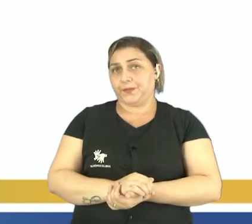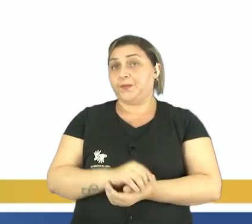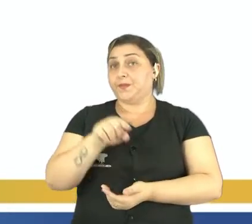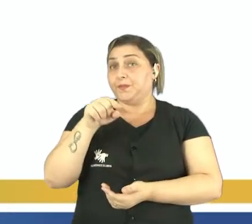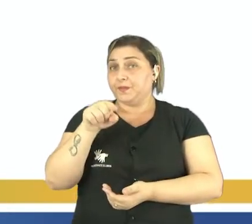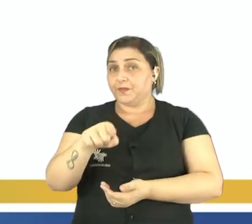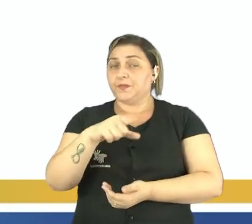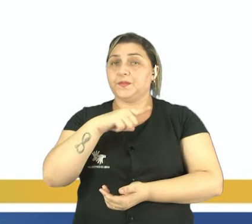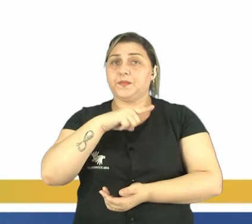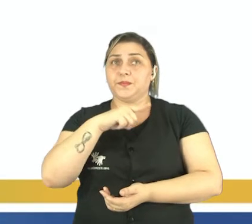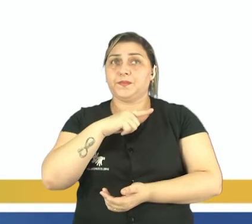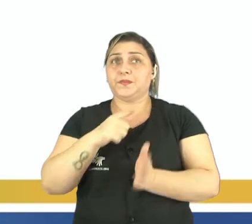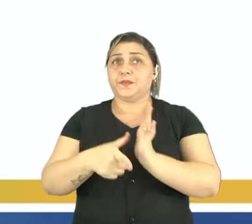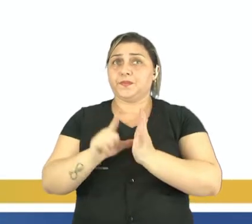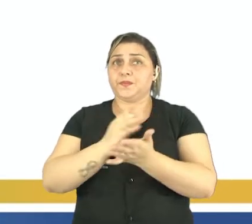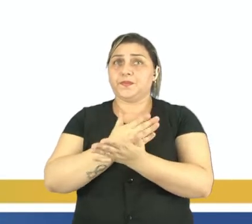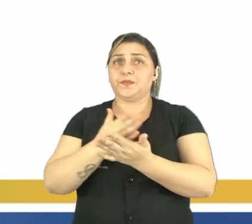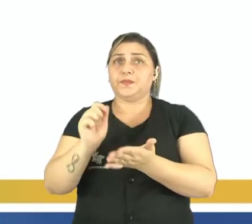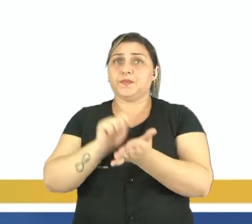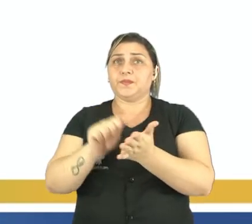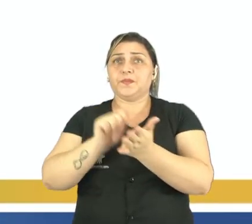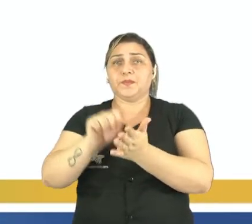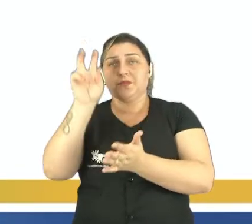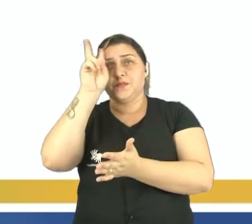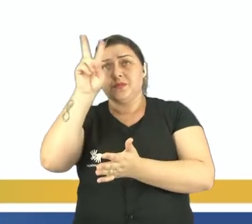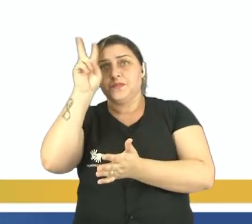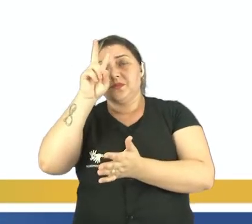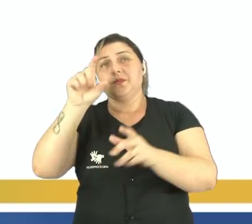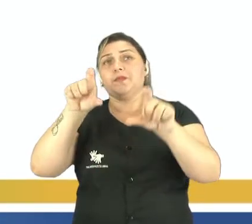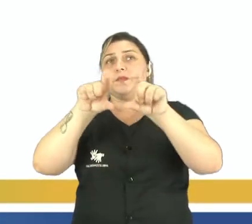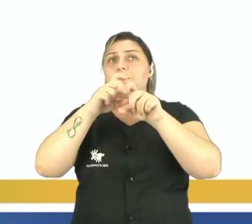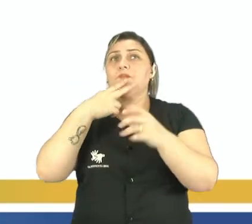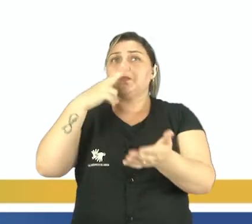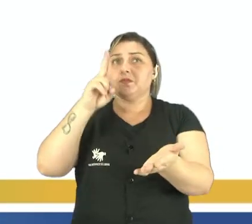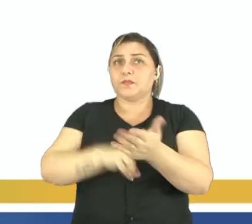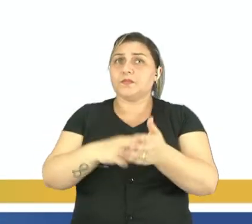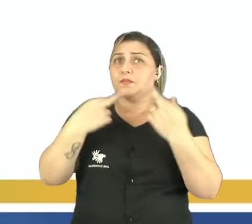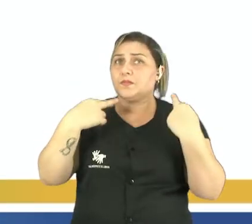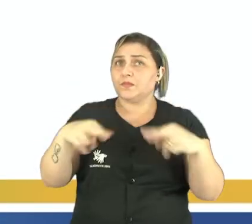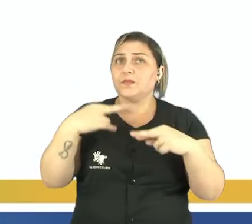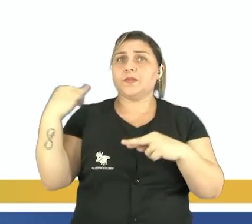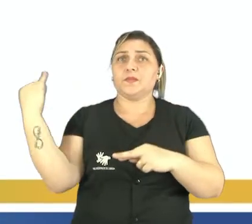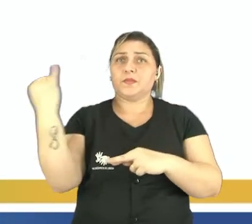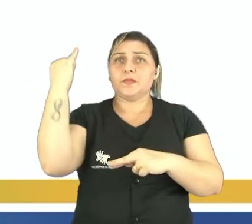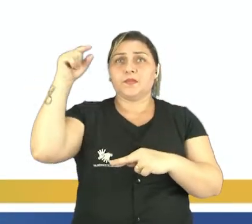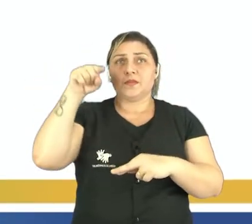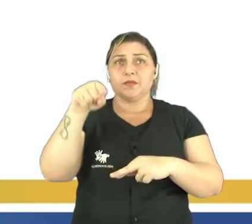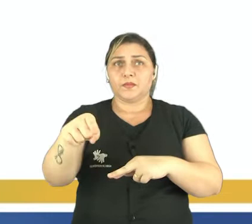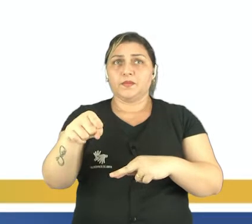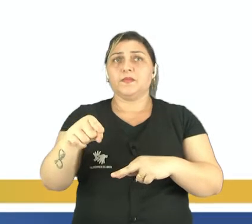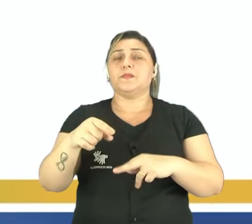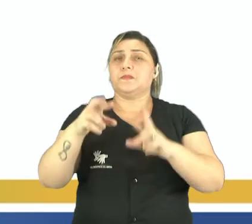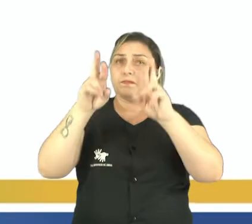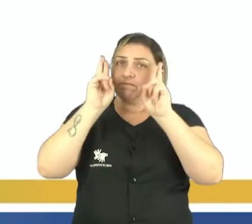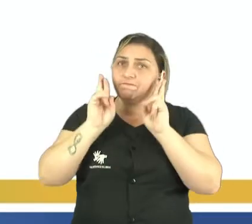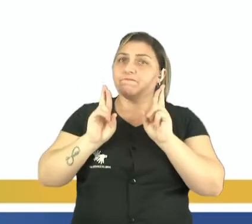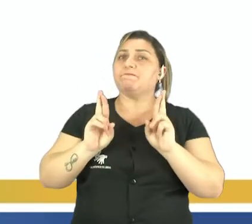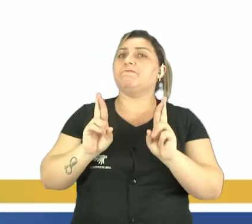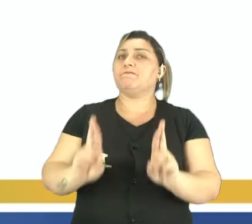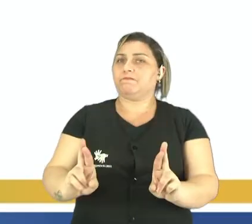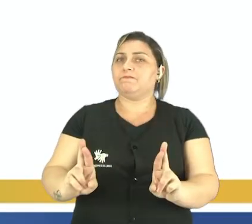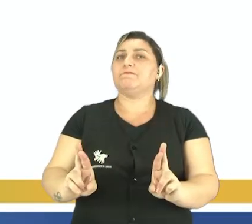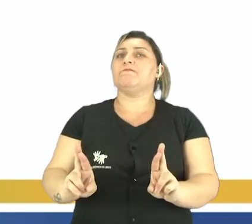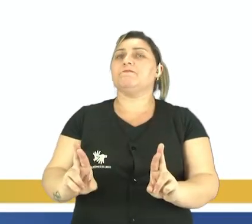têm. Antes de começar a escrever, lembre-se que numa carta de reclamação é importante